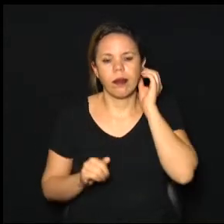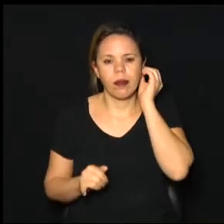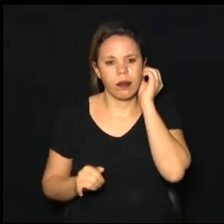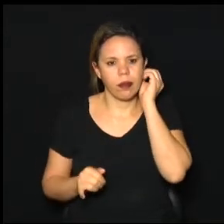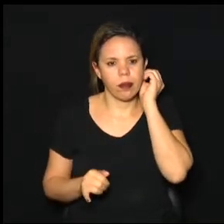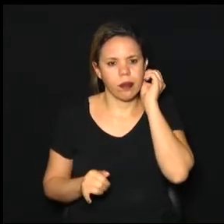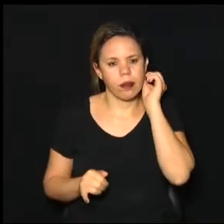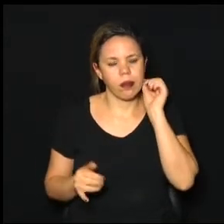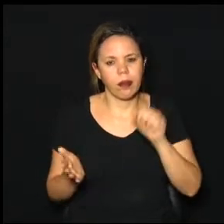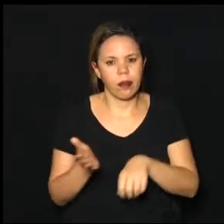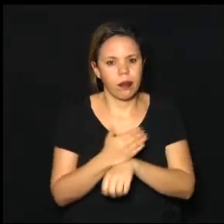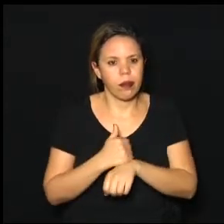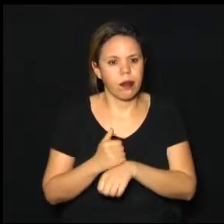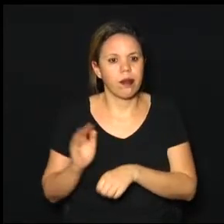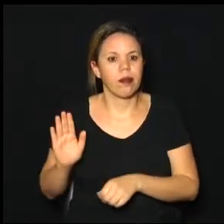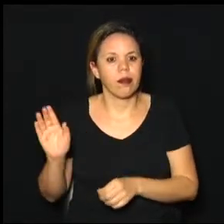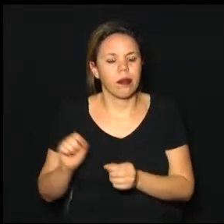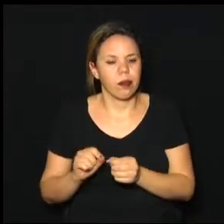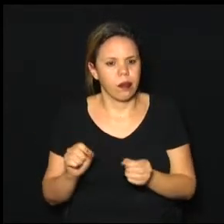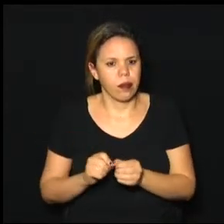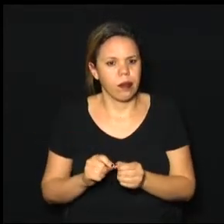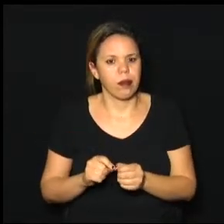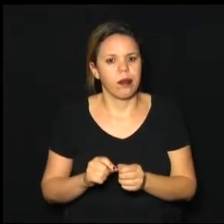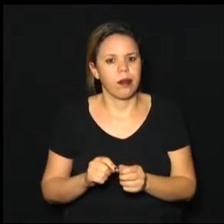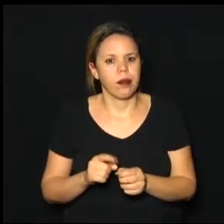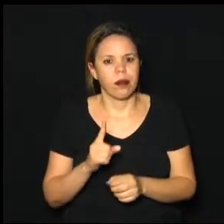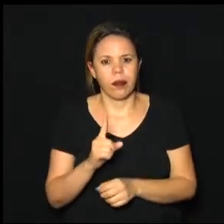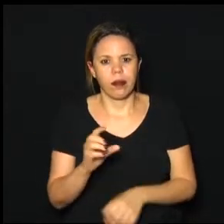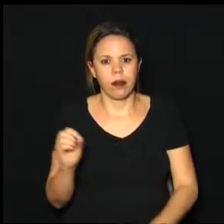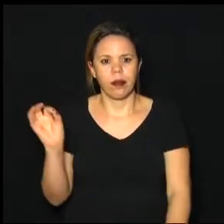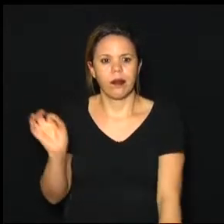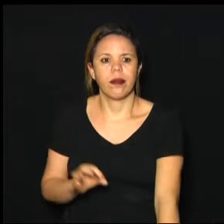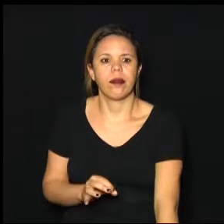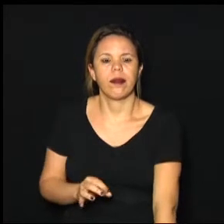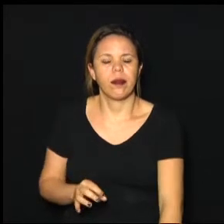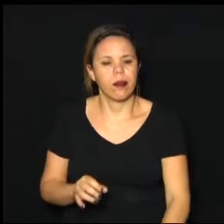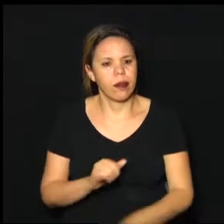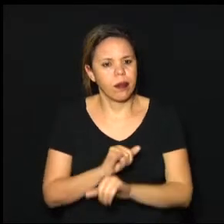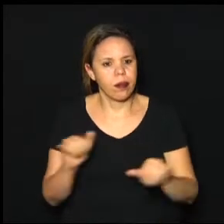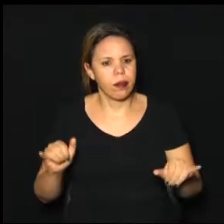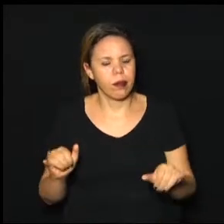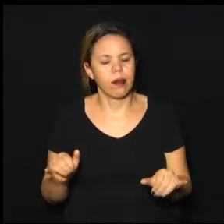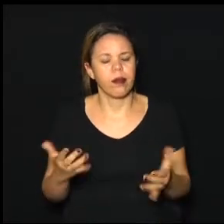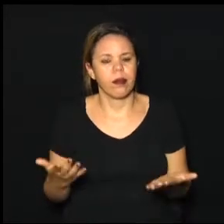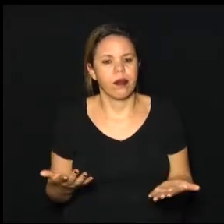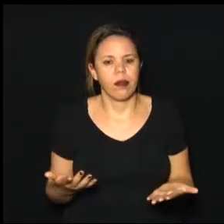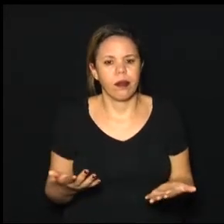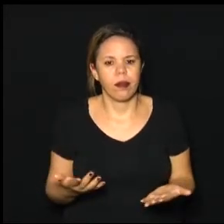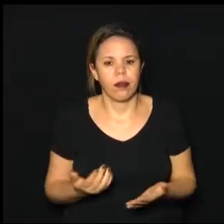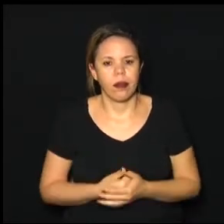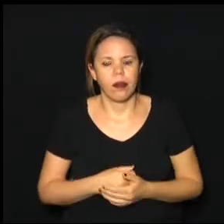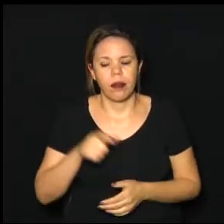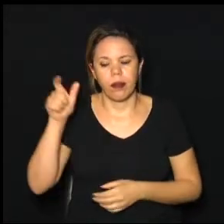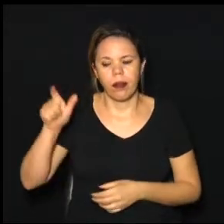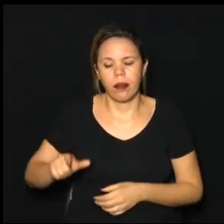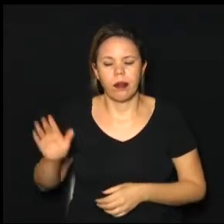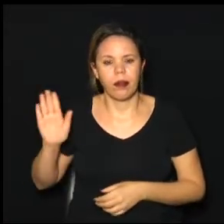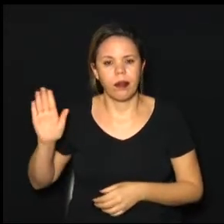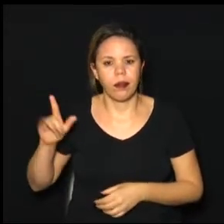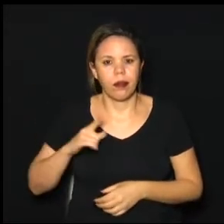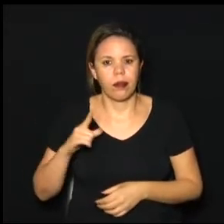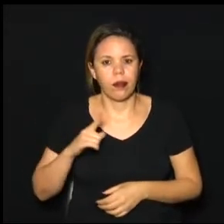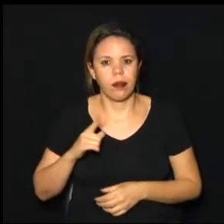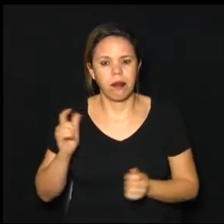de 2020, o candidato podia custear 100% da sua campanha eleitoral. Então, aqueles candidatos que tinham